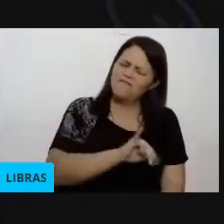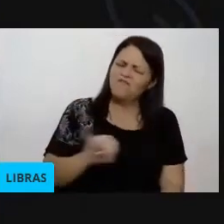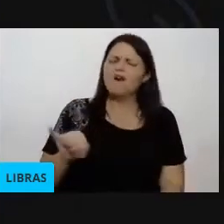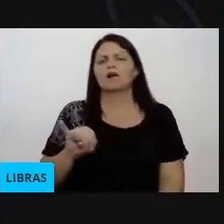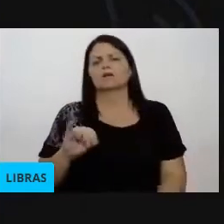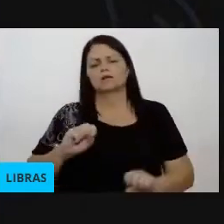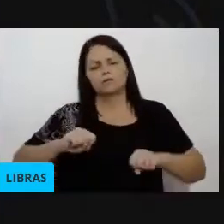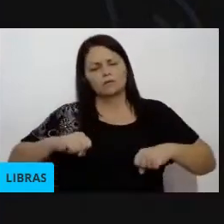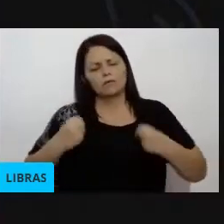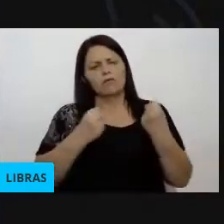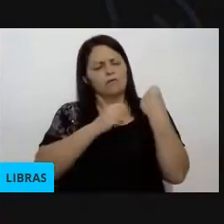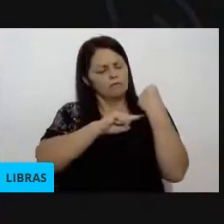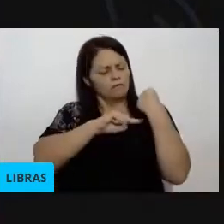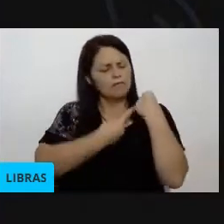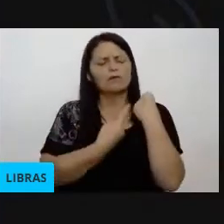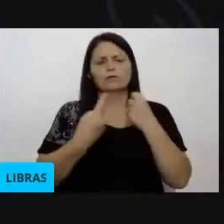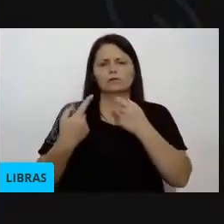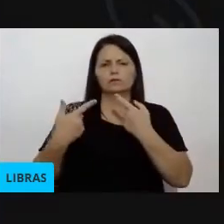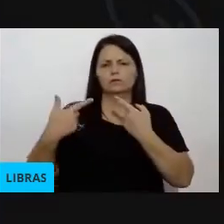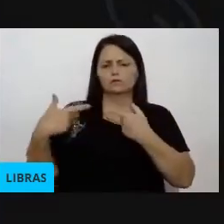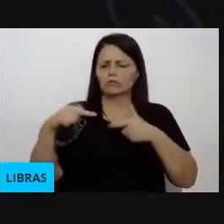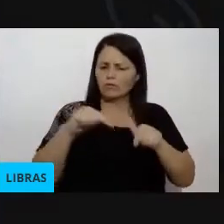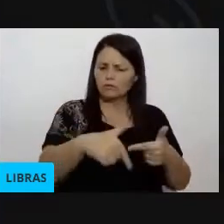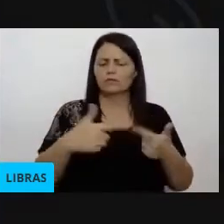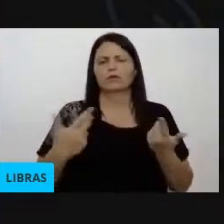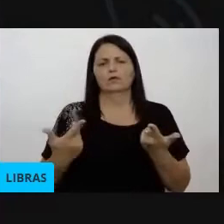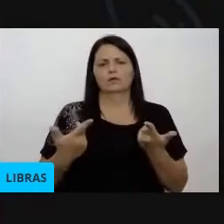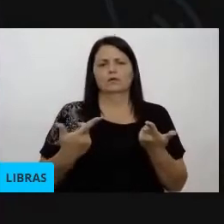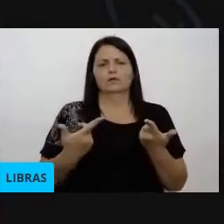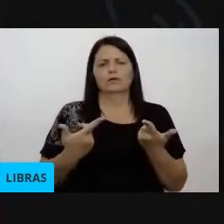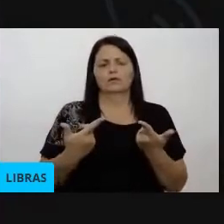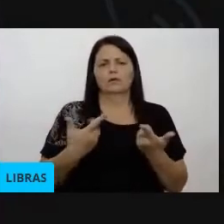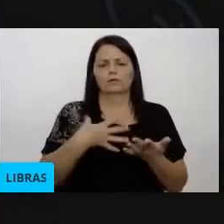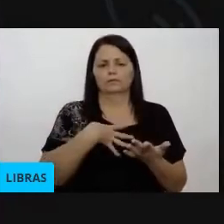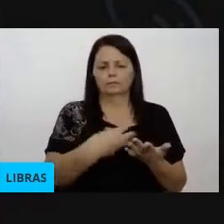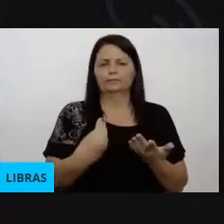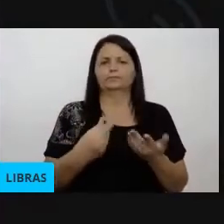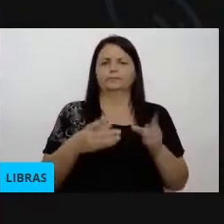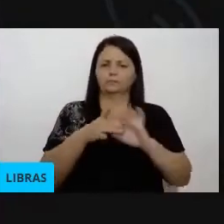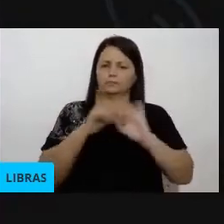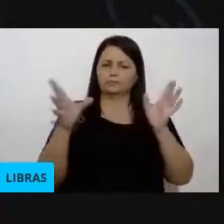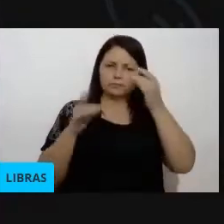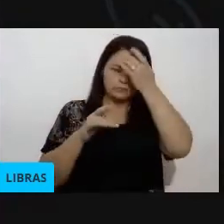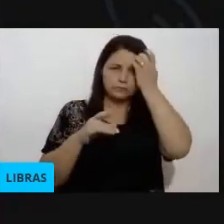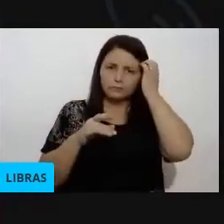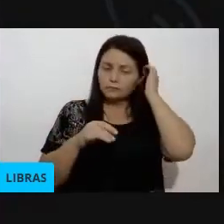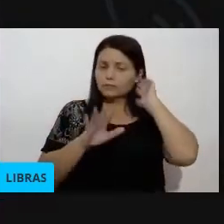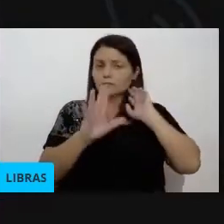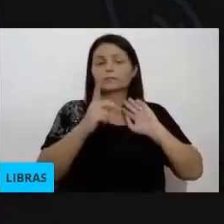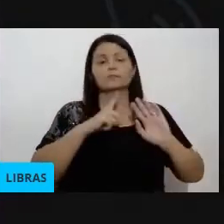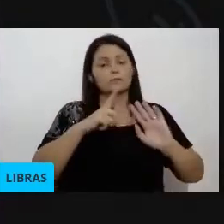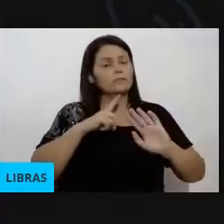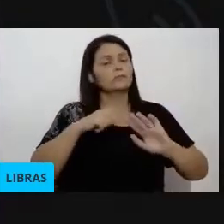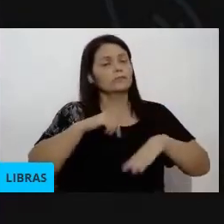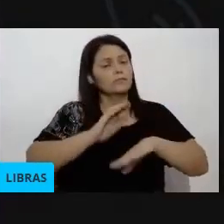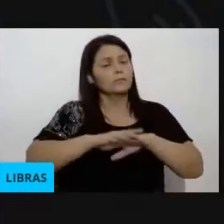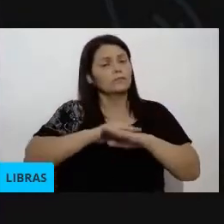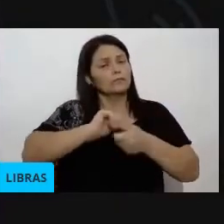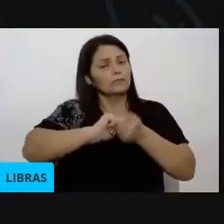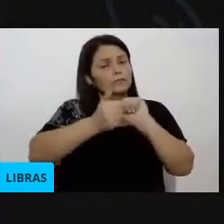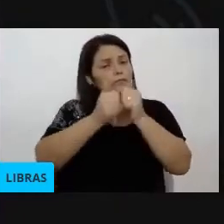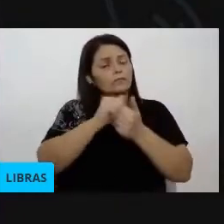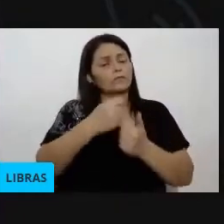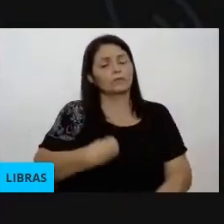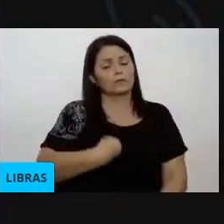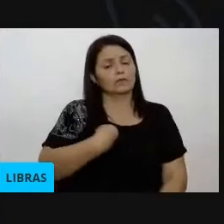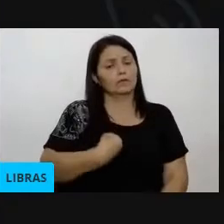de suor e por aí vai, em busca dessa independência. Mas se encontrou qualidade de vida para muitas crianças,